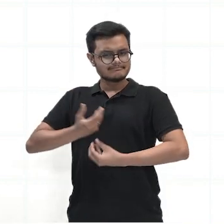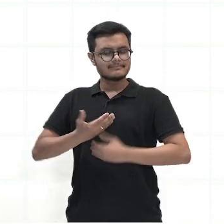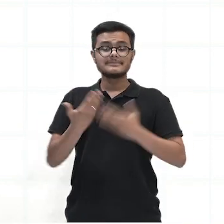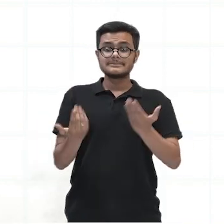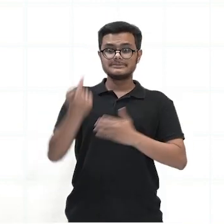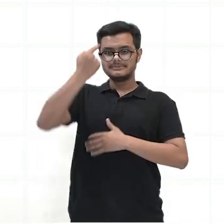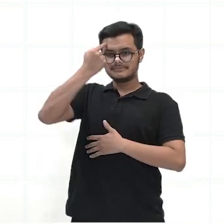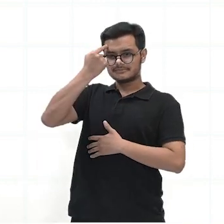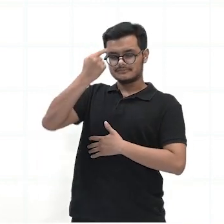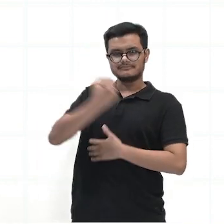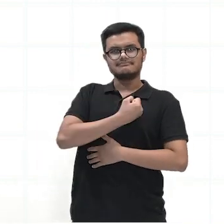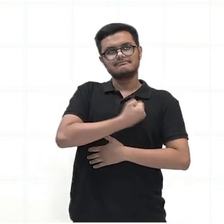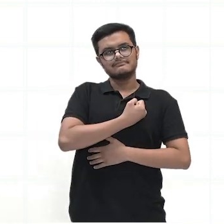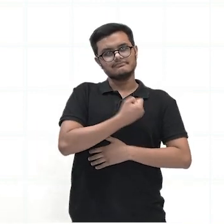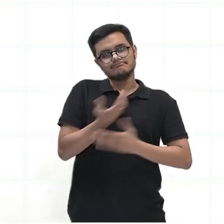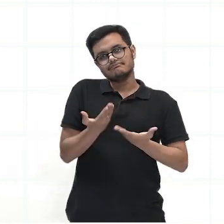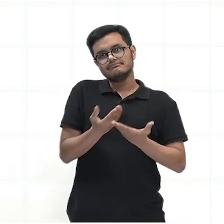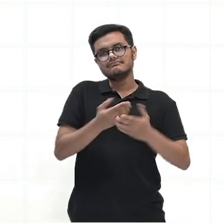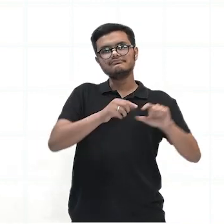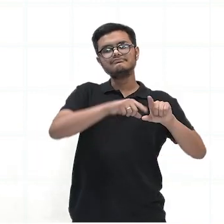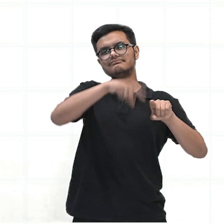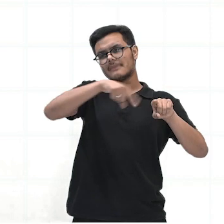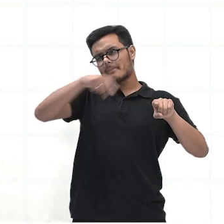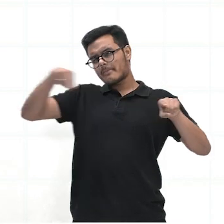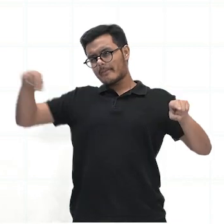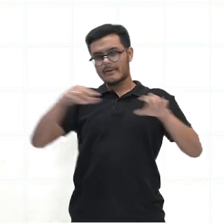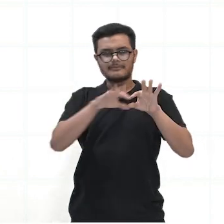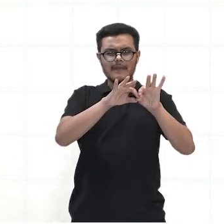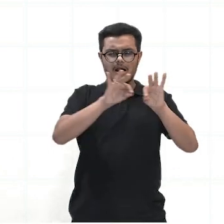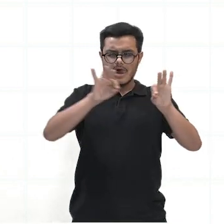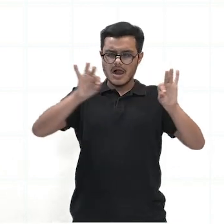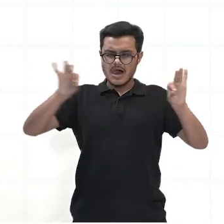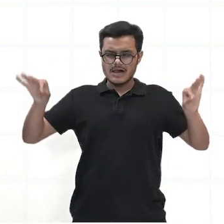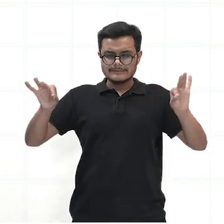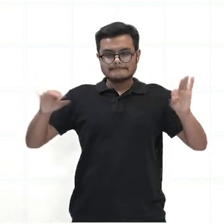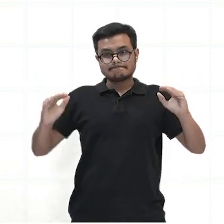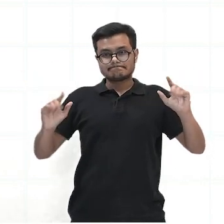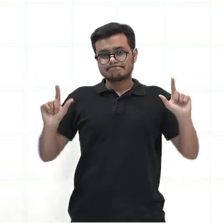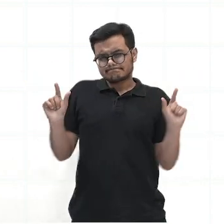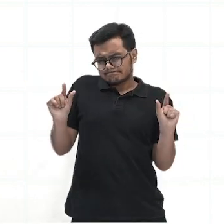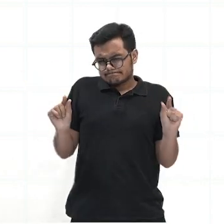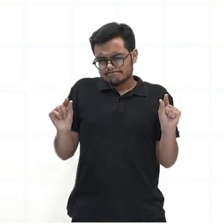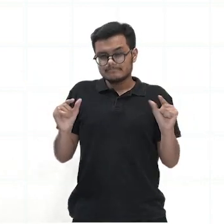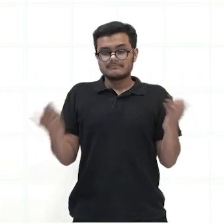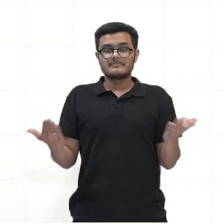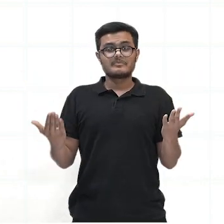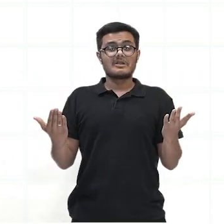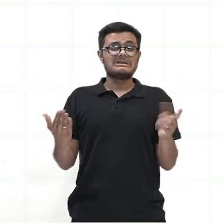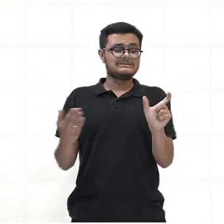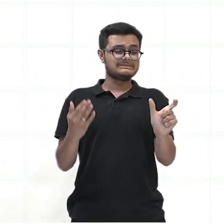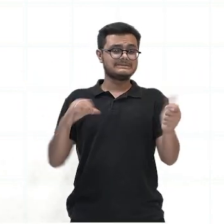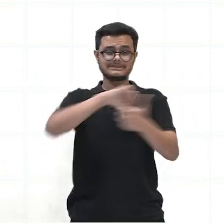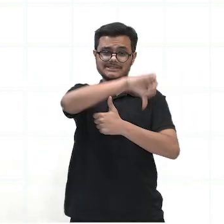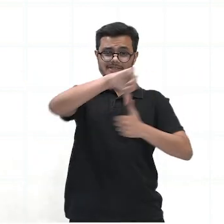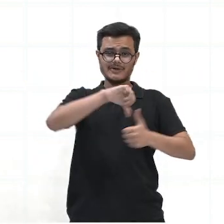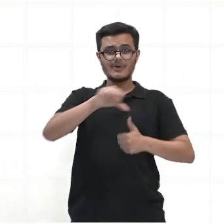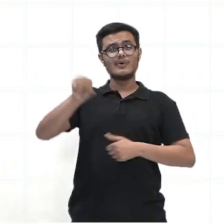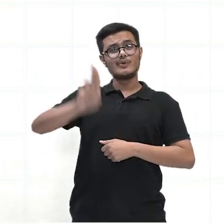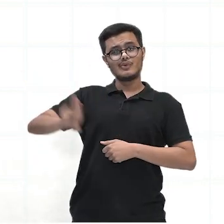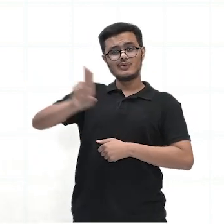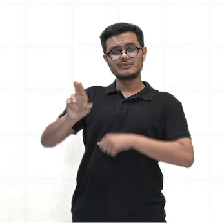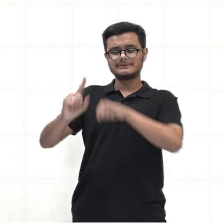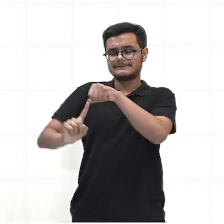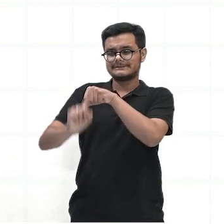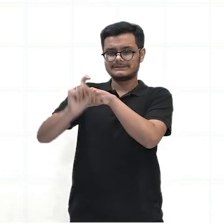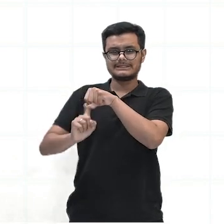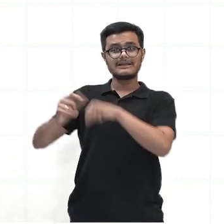tinha um número limitado de caracteres que poderia ser utilizado, né, para esse sistema